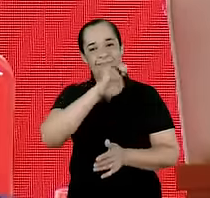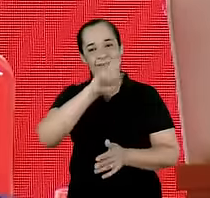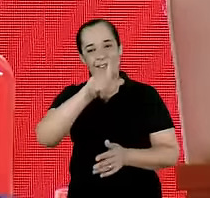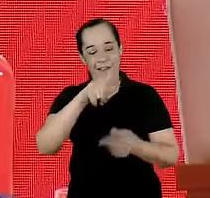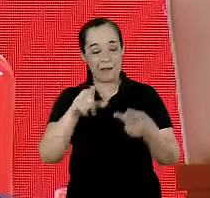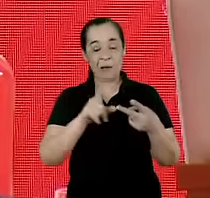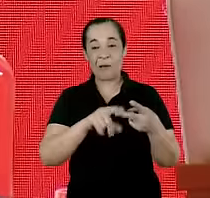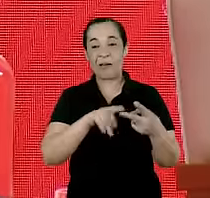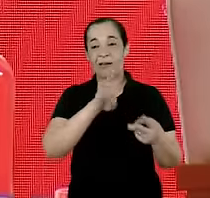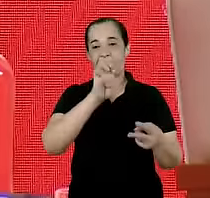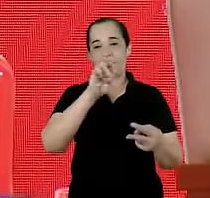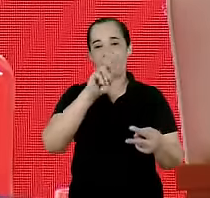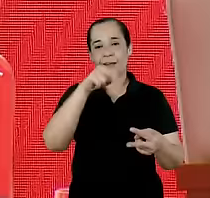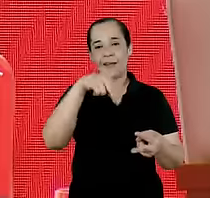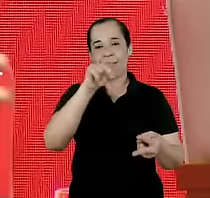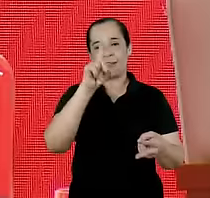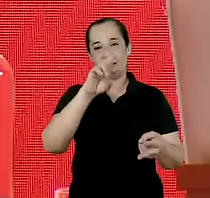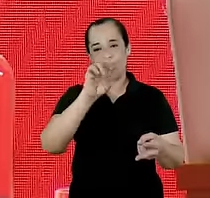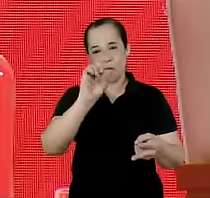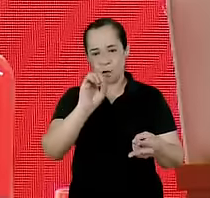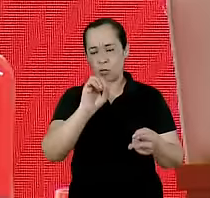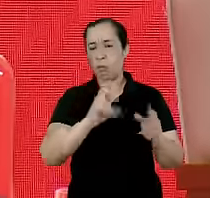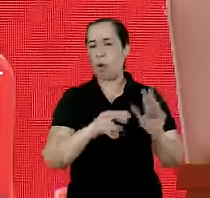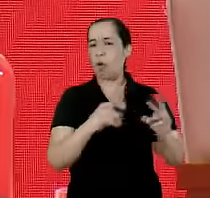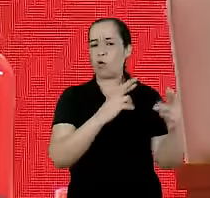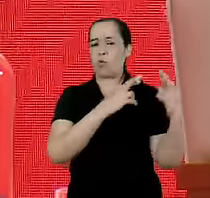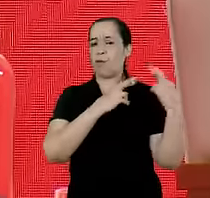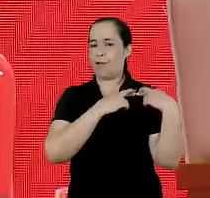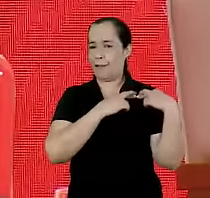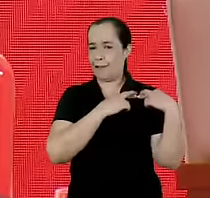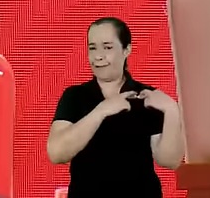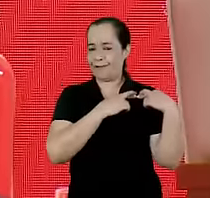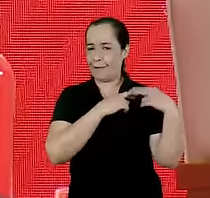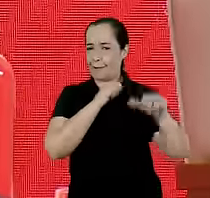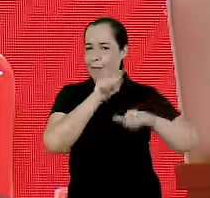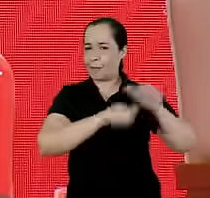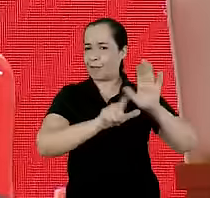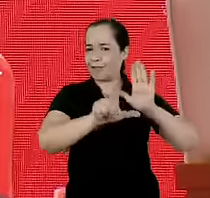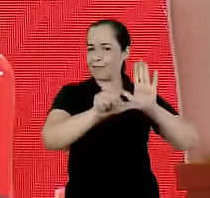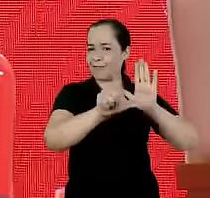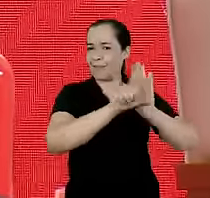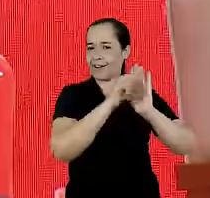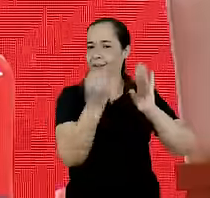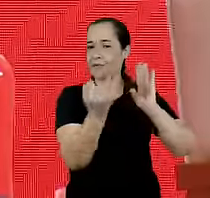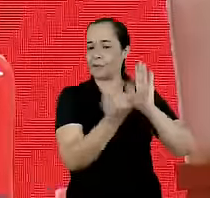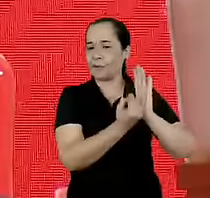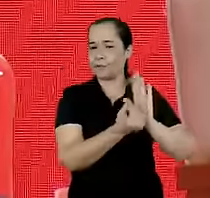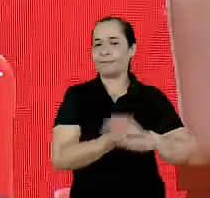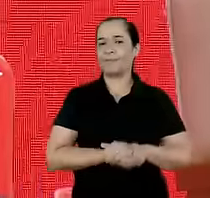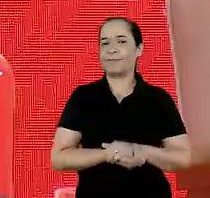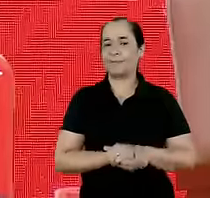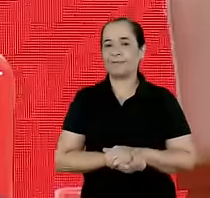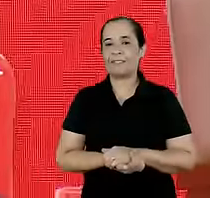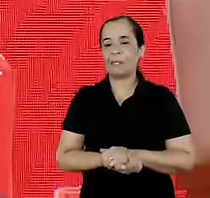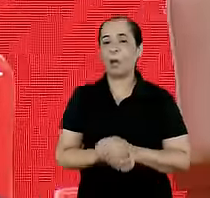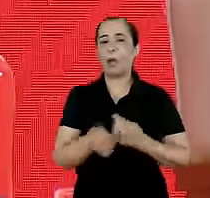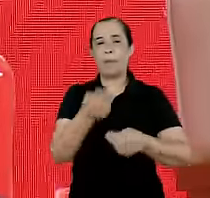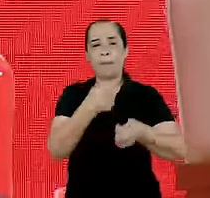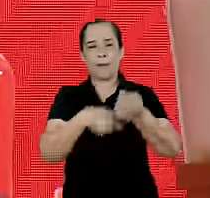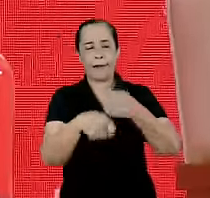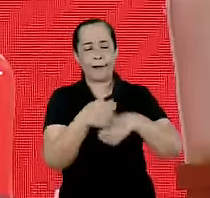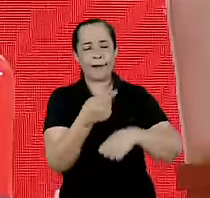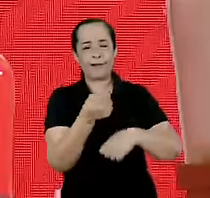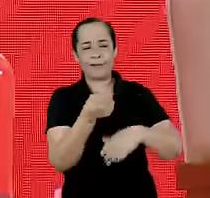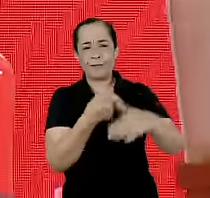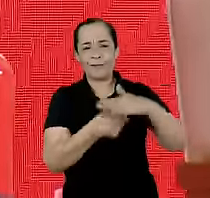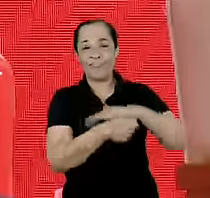responsável pela reforma tributária vem dando esse espaço para todos os agentes econômicos do mercado financeiro e do Mercado de Capitais para